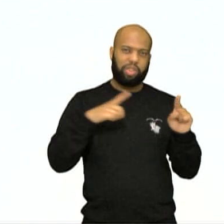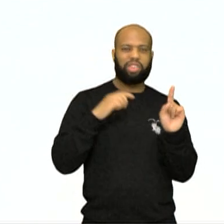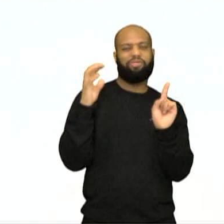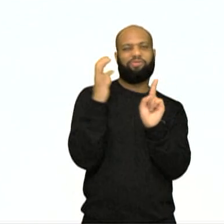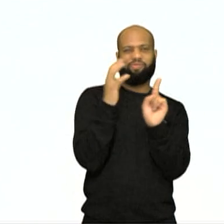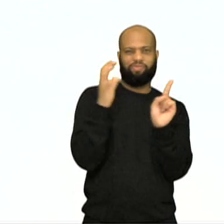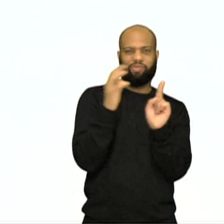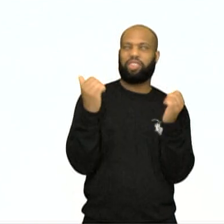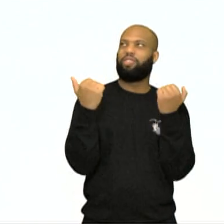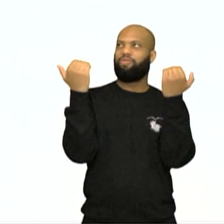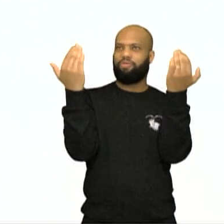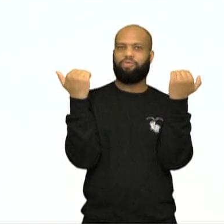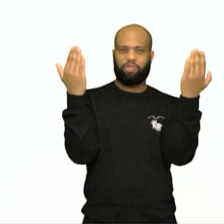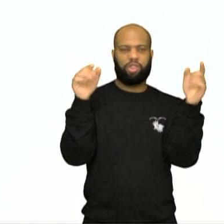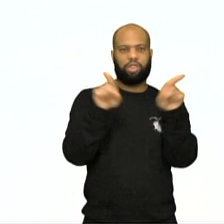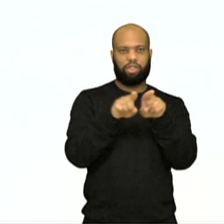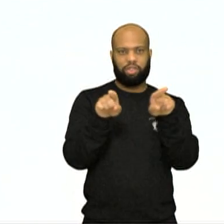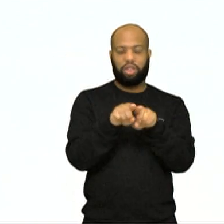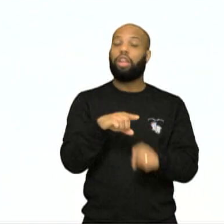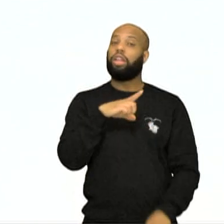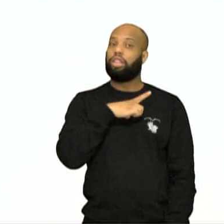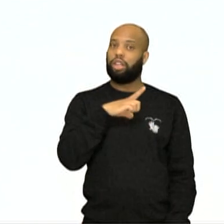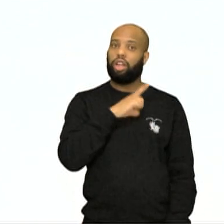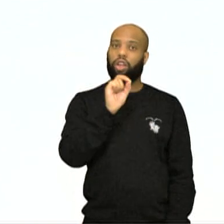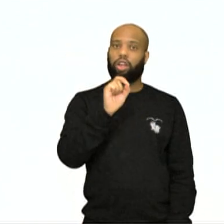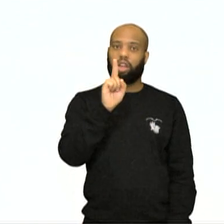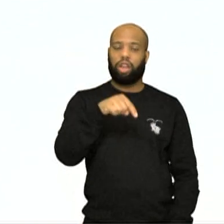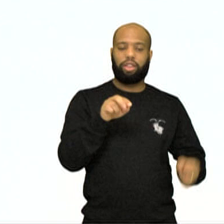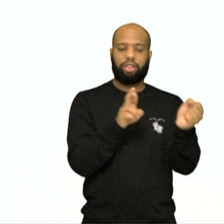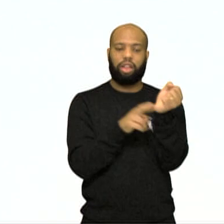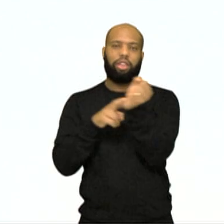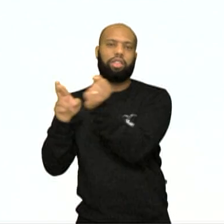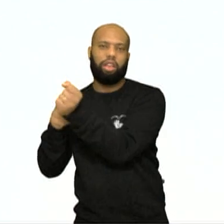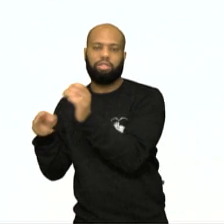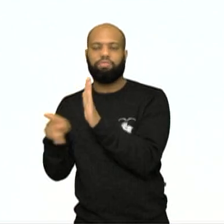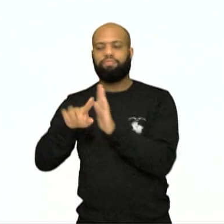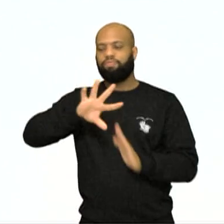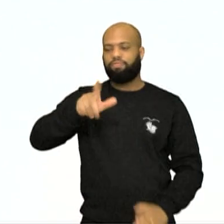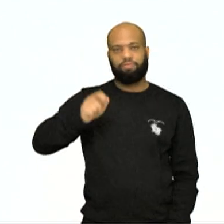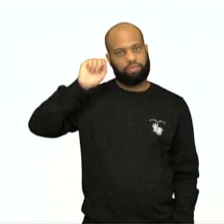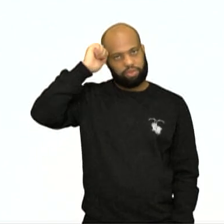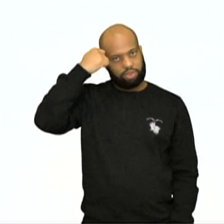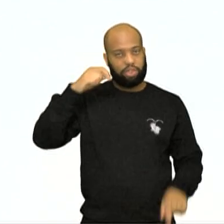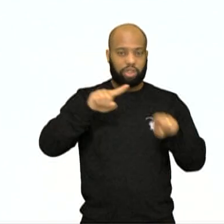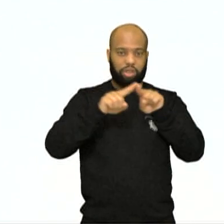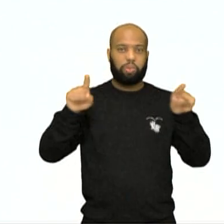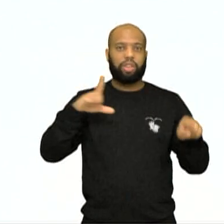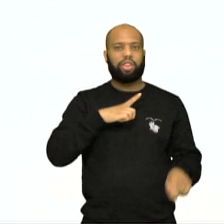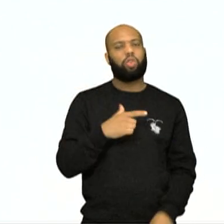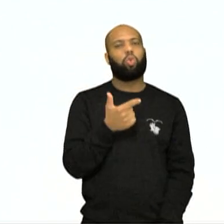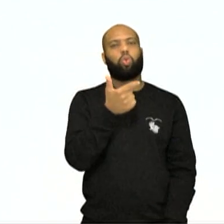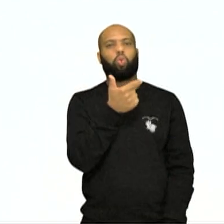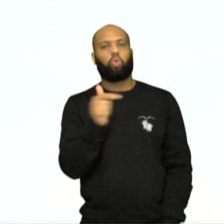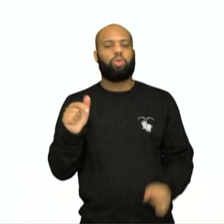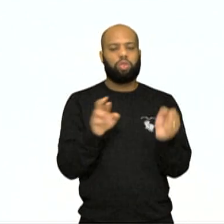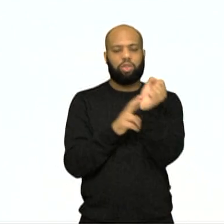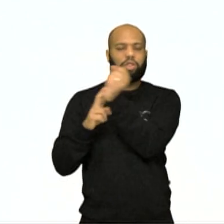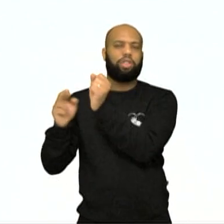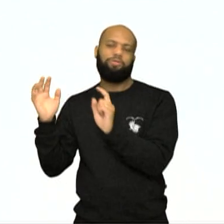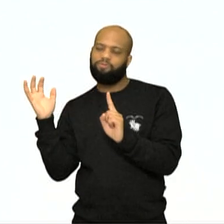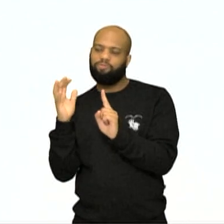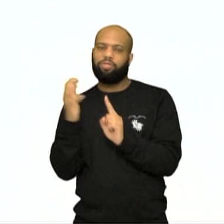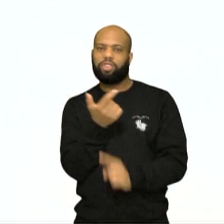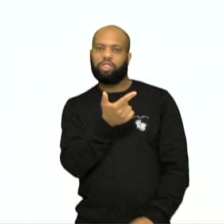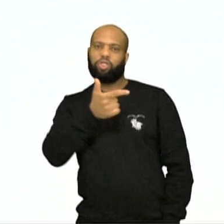influências externas? Tem, aqui a gente está falando dos ritmos africanos, mas a gente tem outros ritmos com influência de outros países,